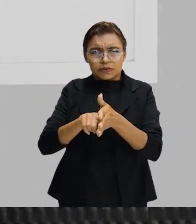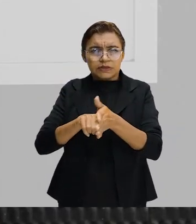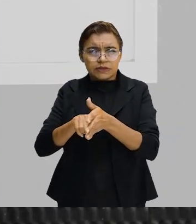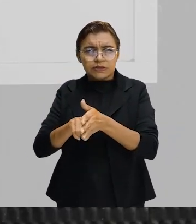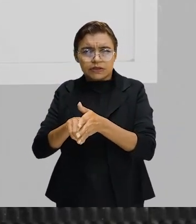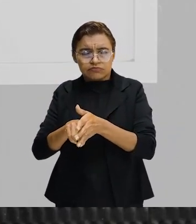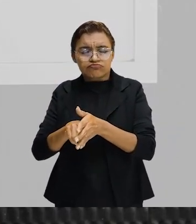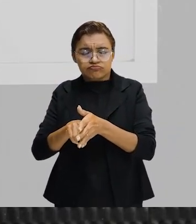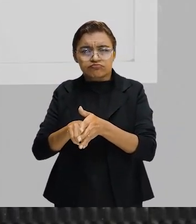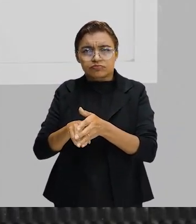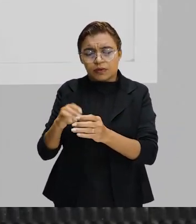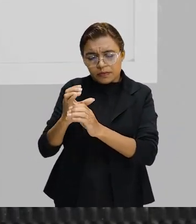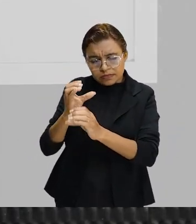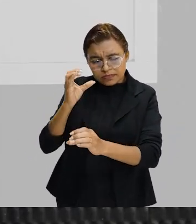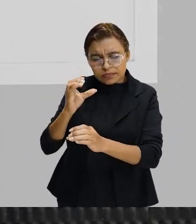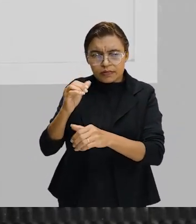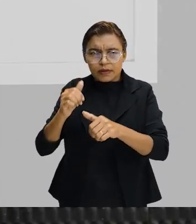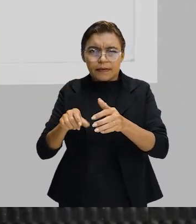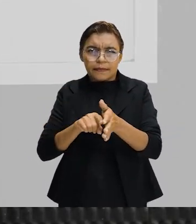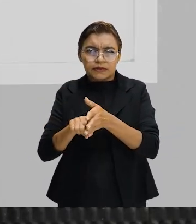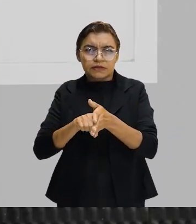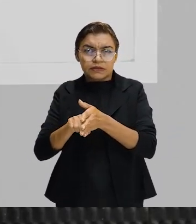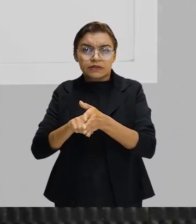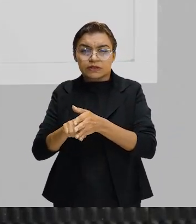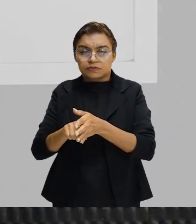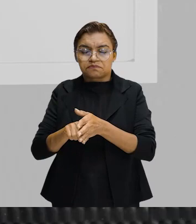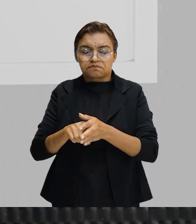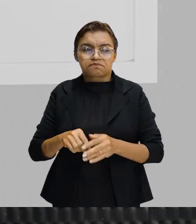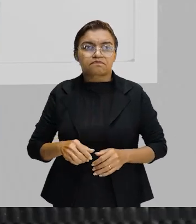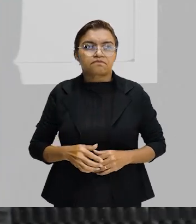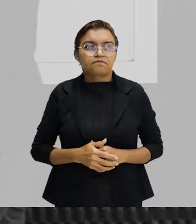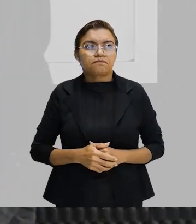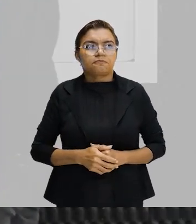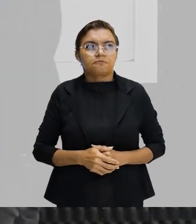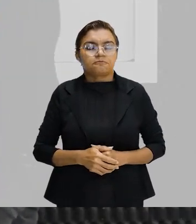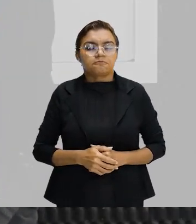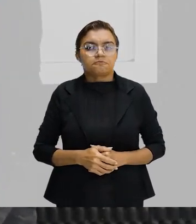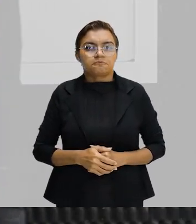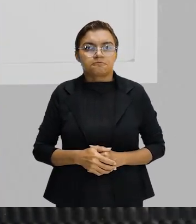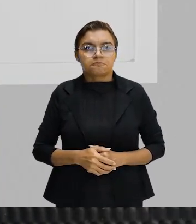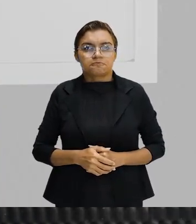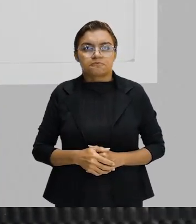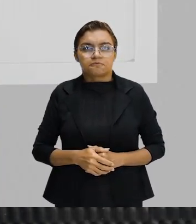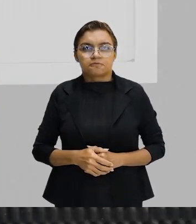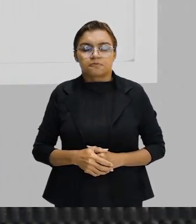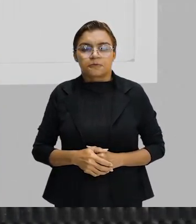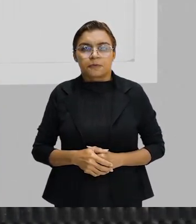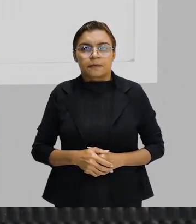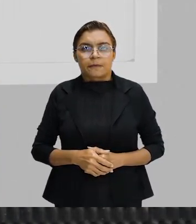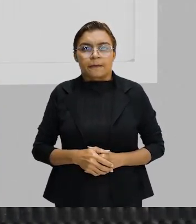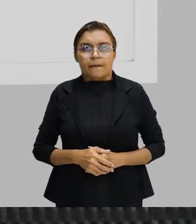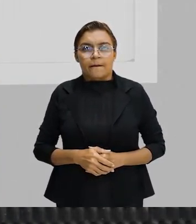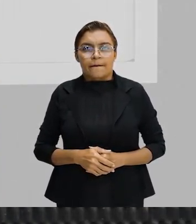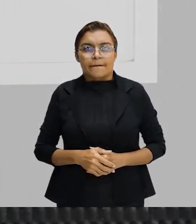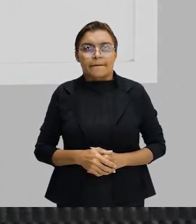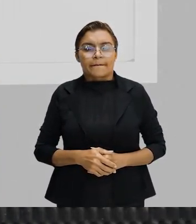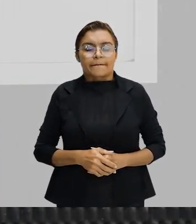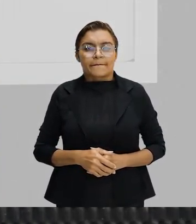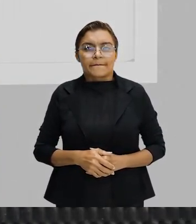ele. Tá ok? Você pode encontrar nas suas pesquisas. Bom, então é o seguinte.